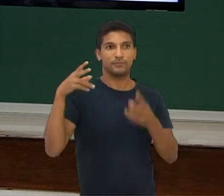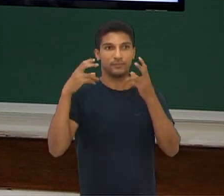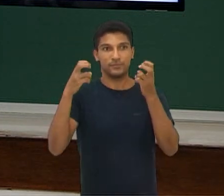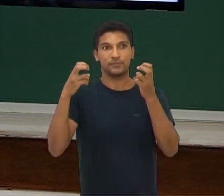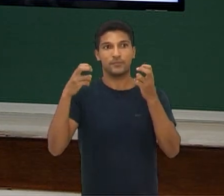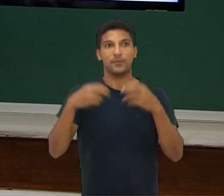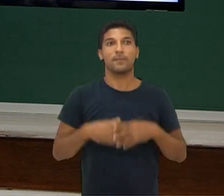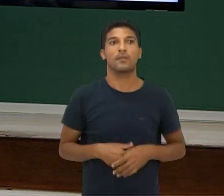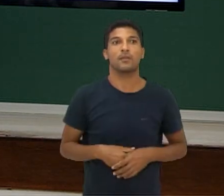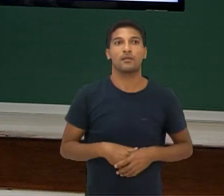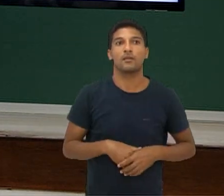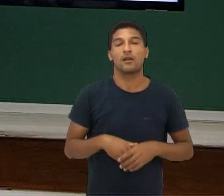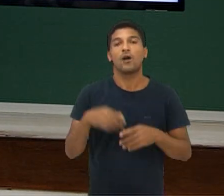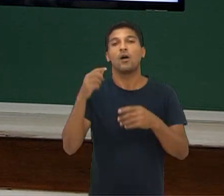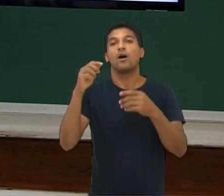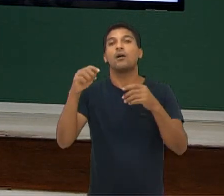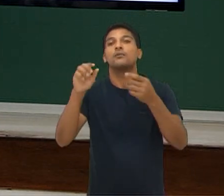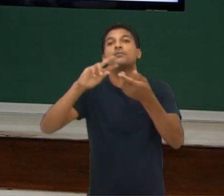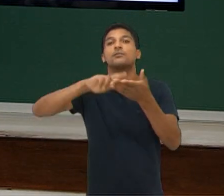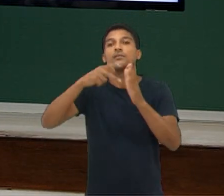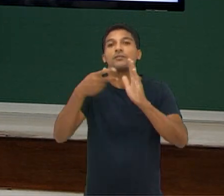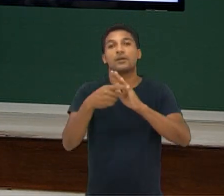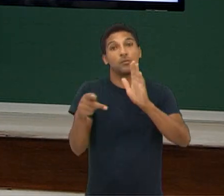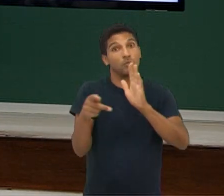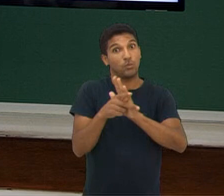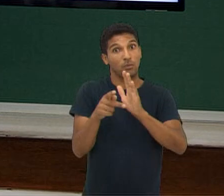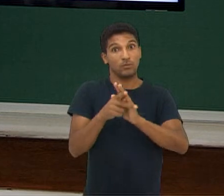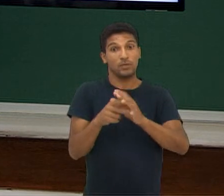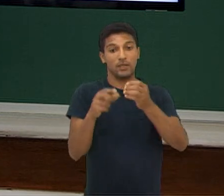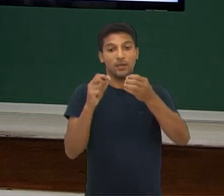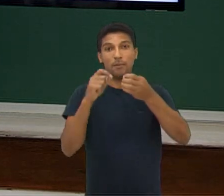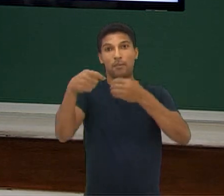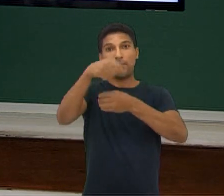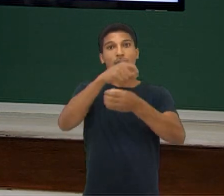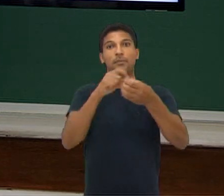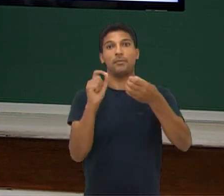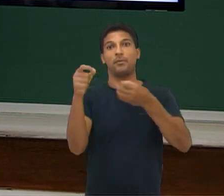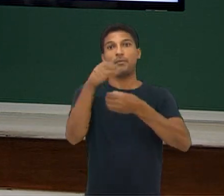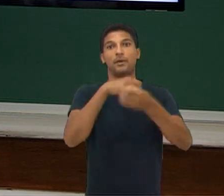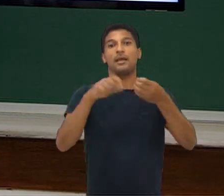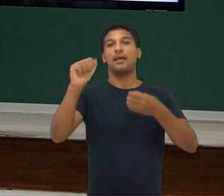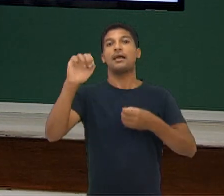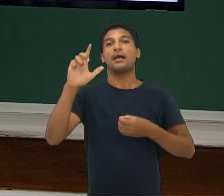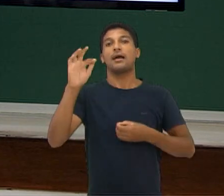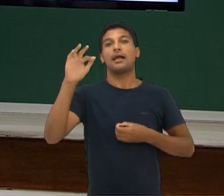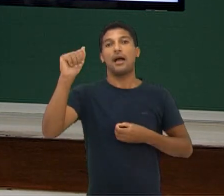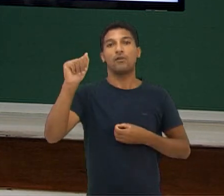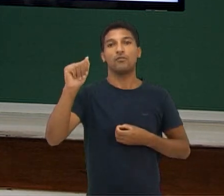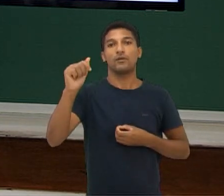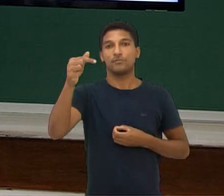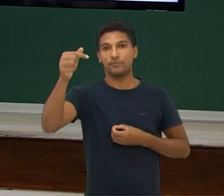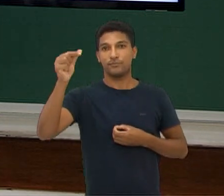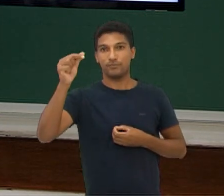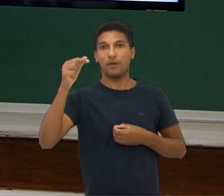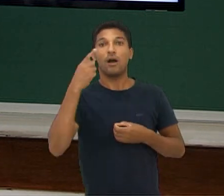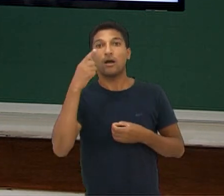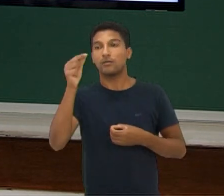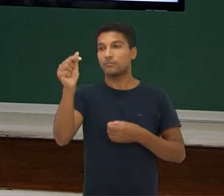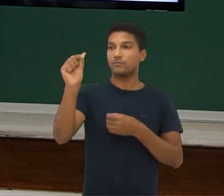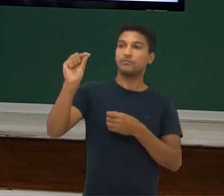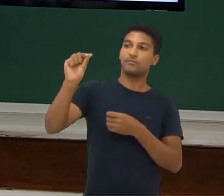a representação da partícula alfa, certo? Númerozinho 2 embaixo, númerozinho 4